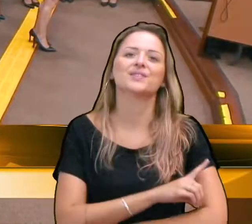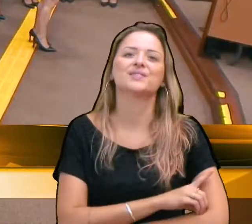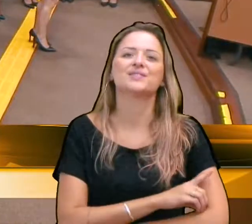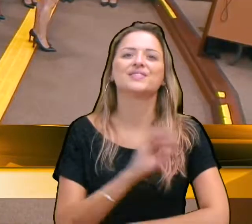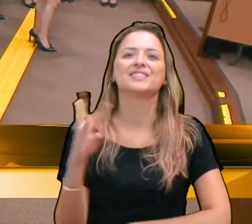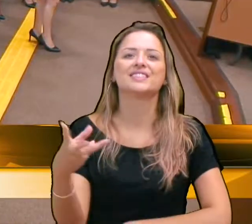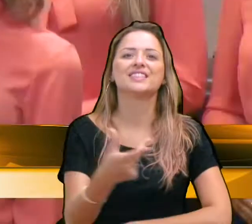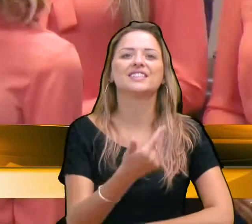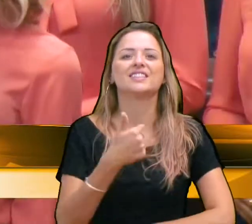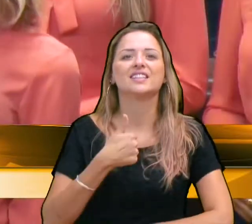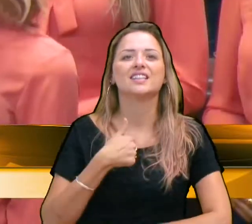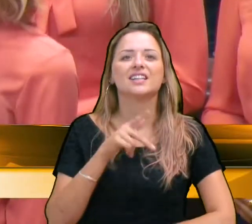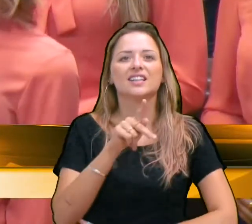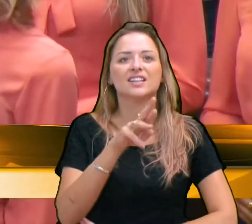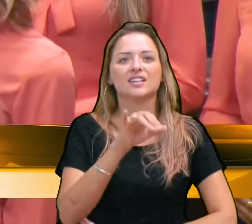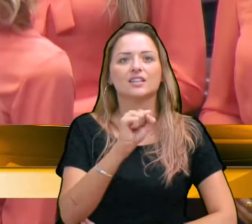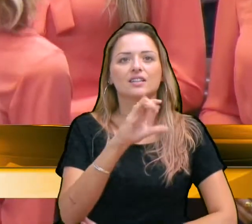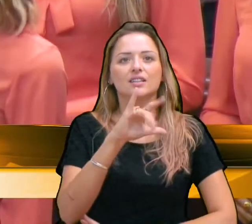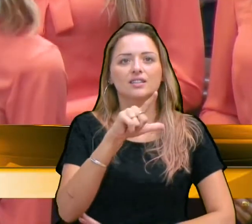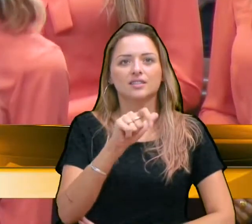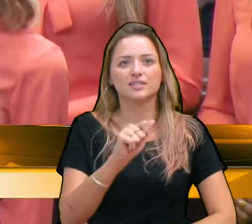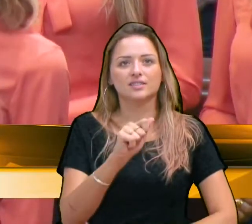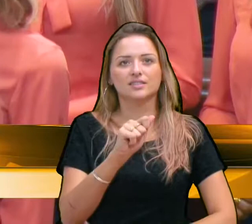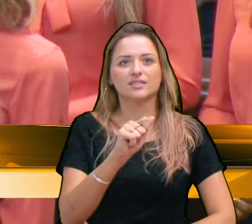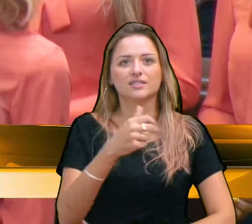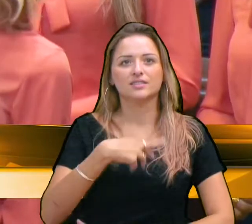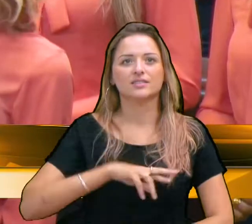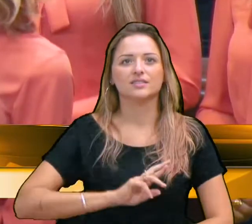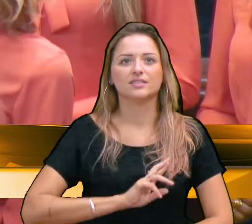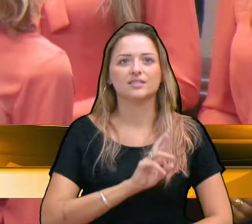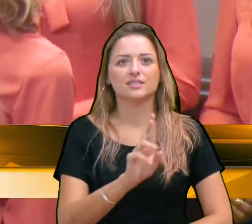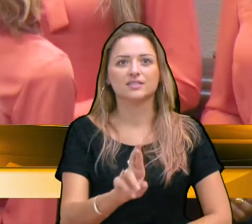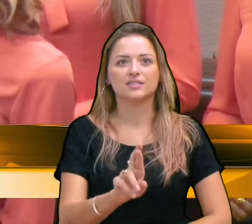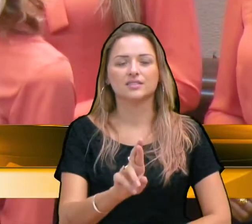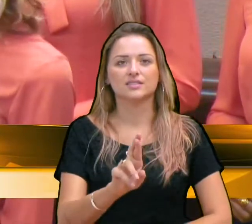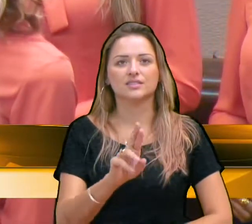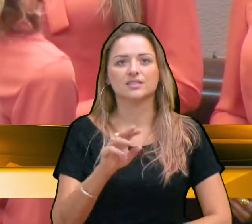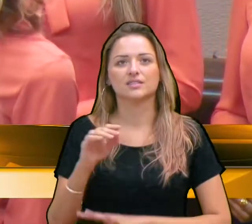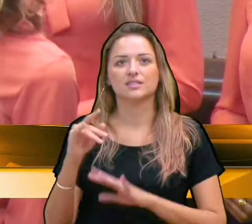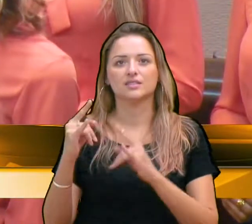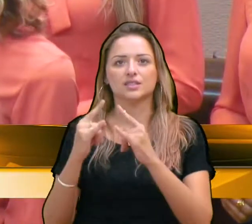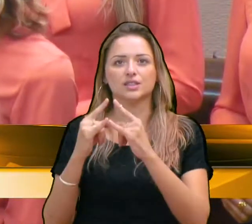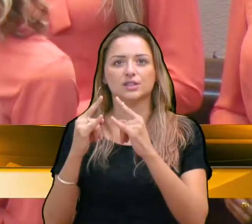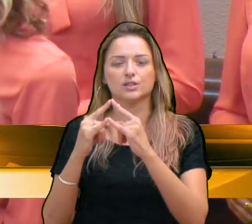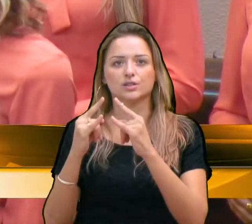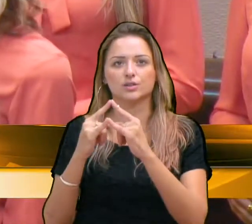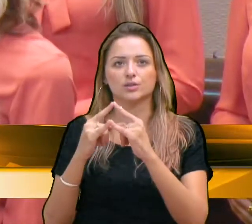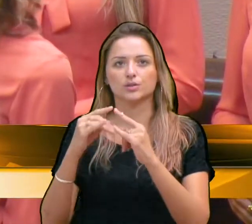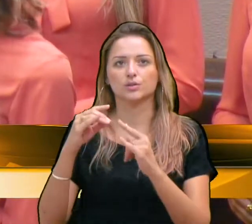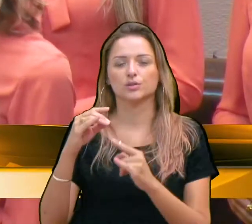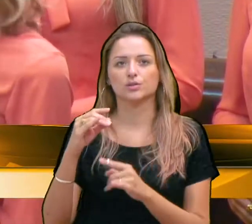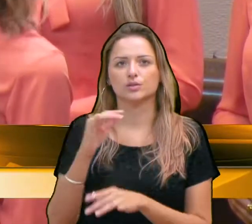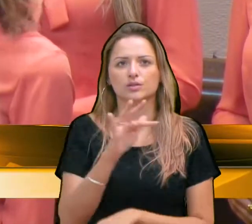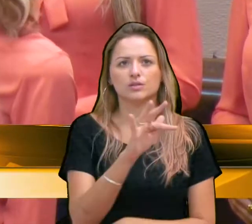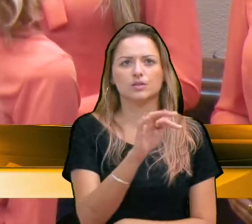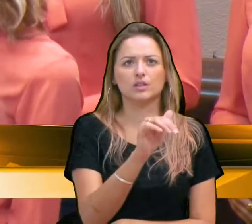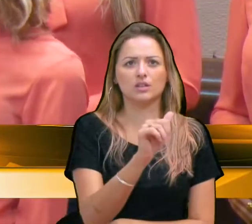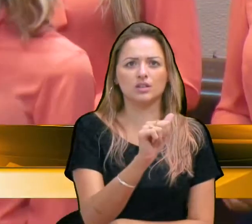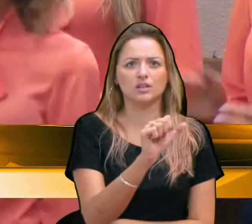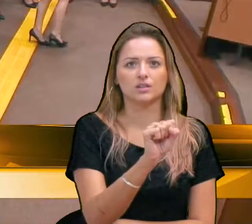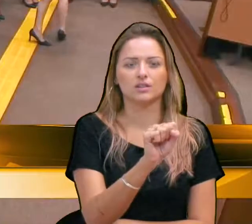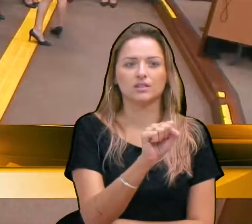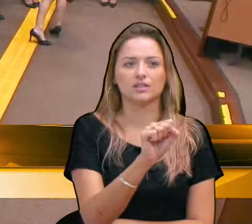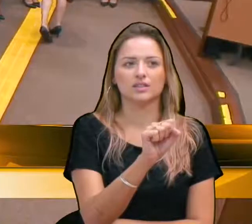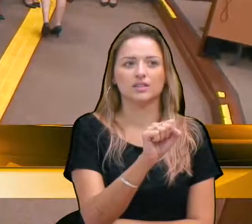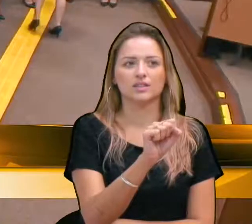Bom dia a todos. Sou Priscila Duarte da Silva e represento o estúdio Equipe 10 Fotografia e Fases Makeup. Muito